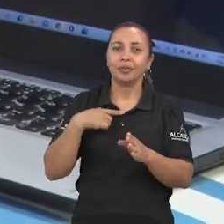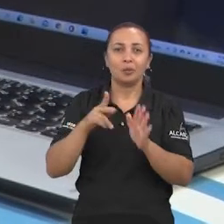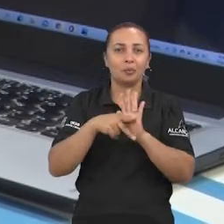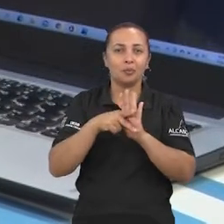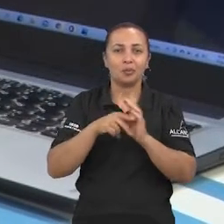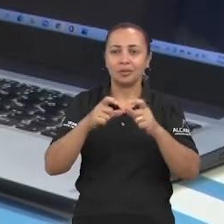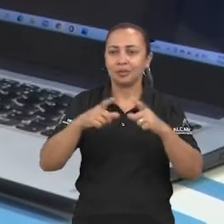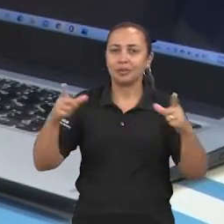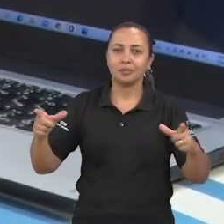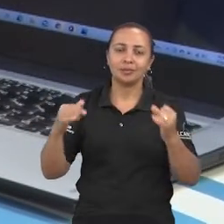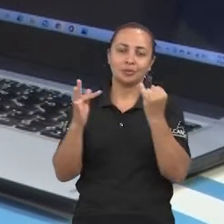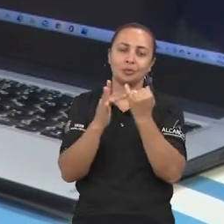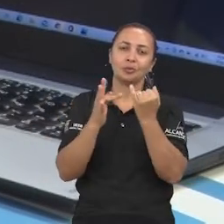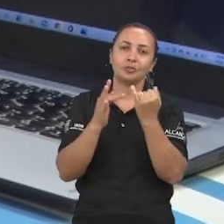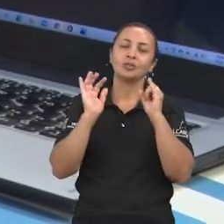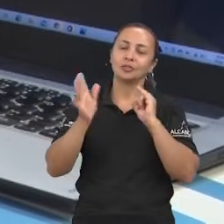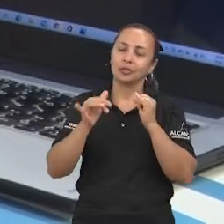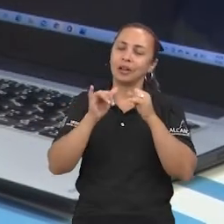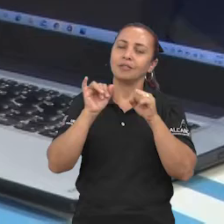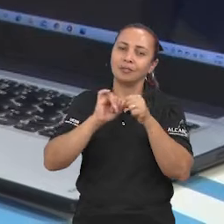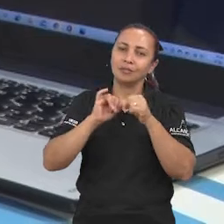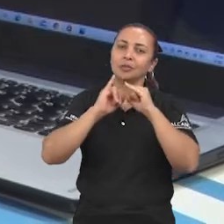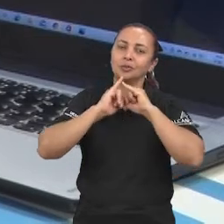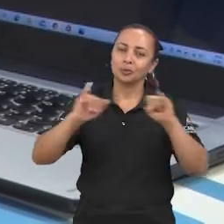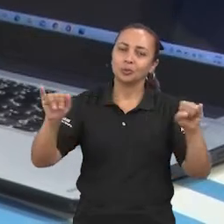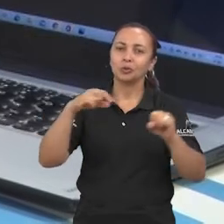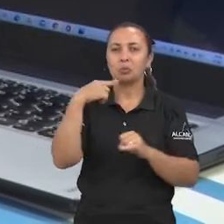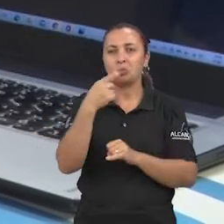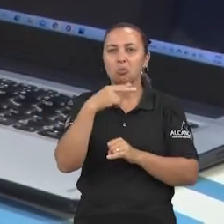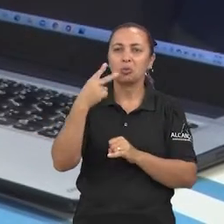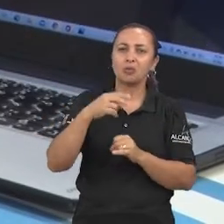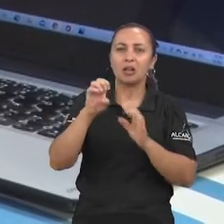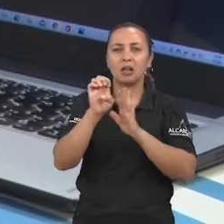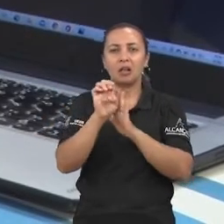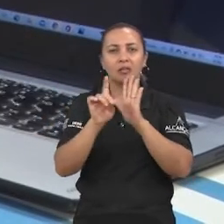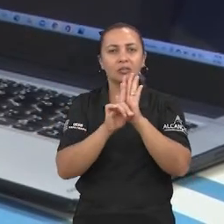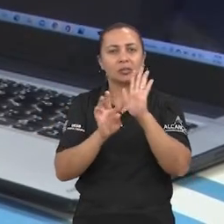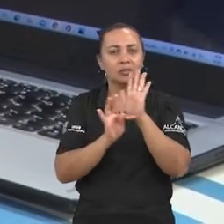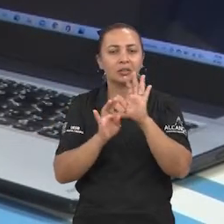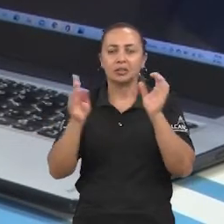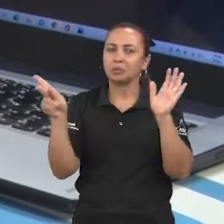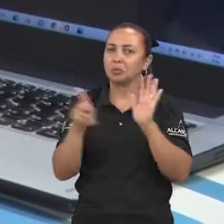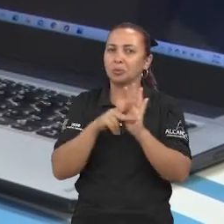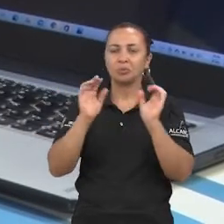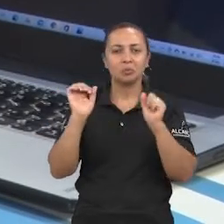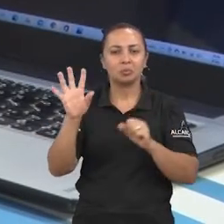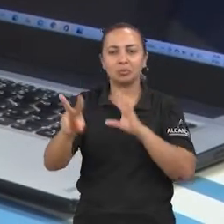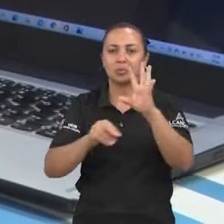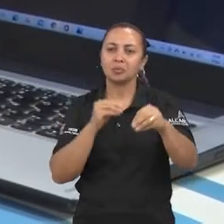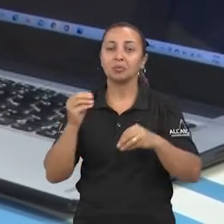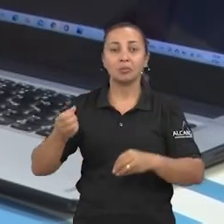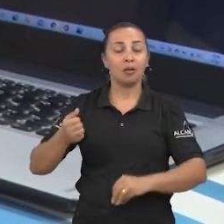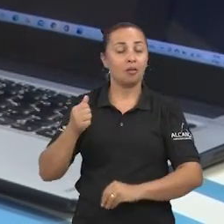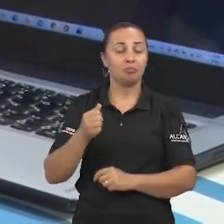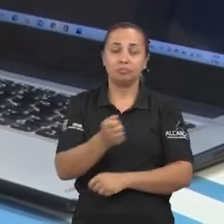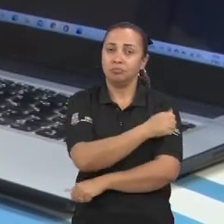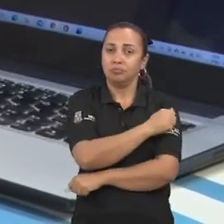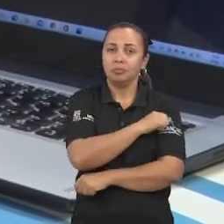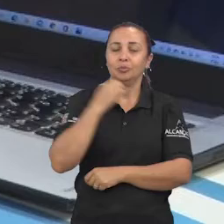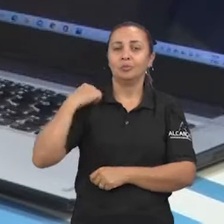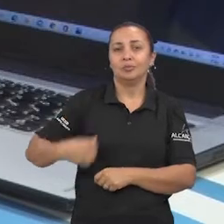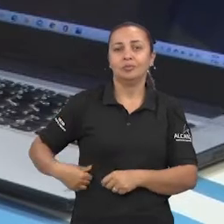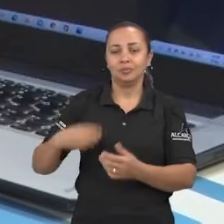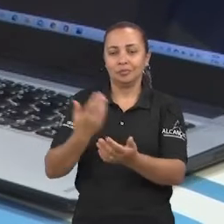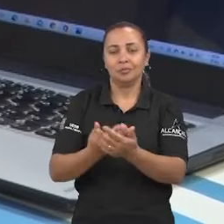gente tem no IFBA, a gente já fez essa divulgação uma, duas vezes, em editais próprios para isso, a gente pegou alunos bolsistas,